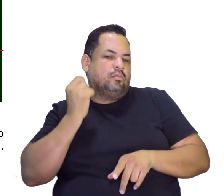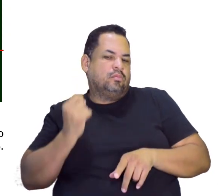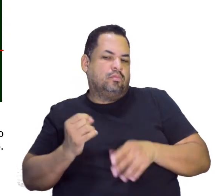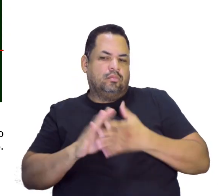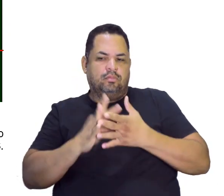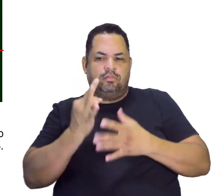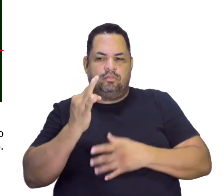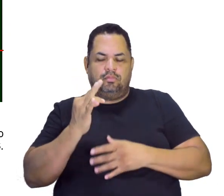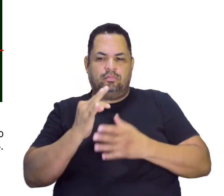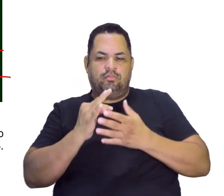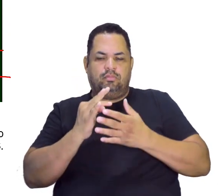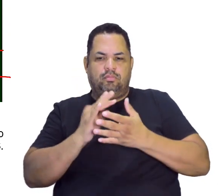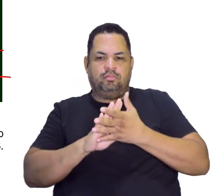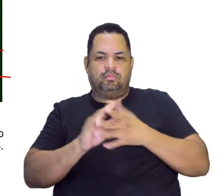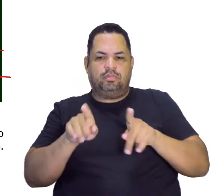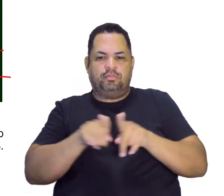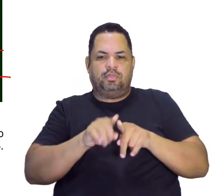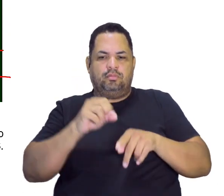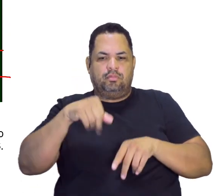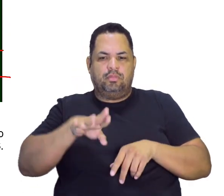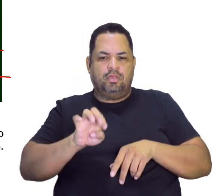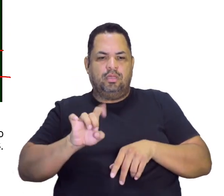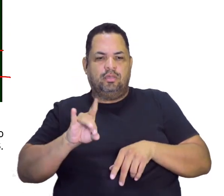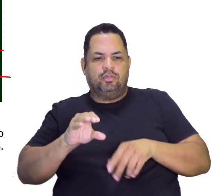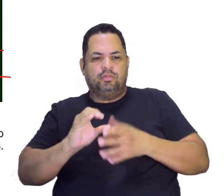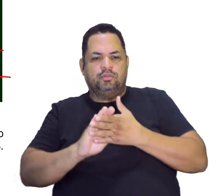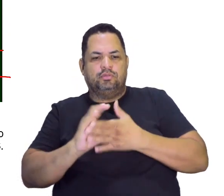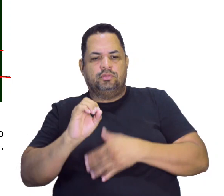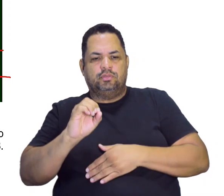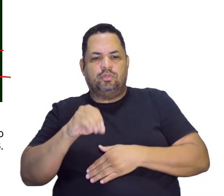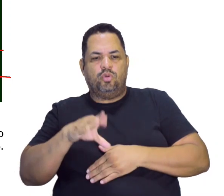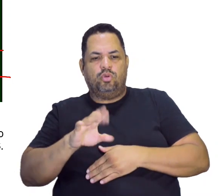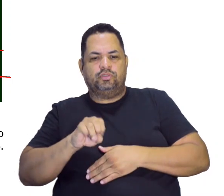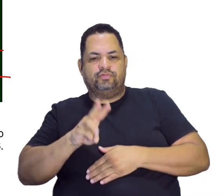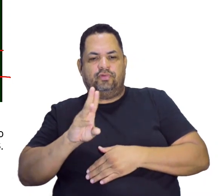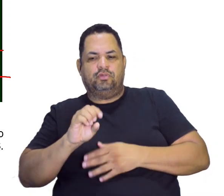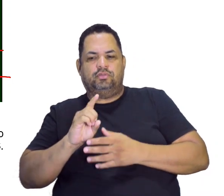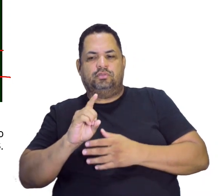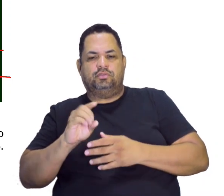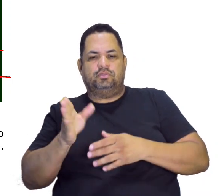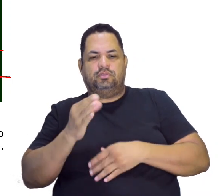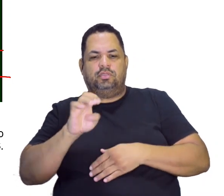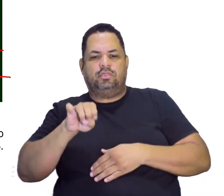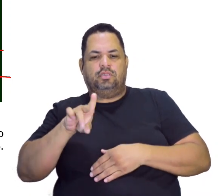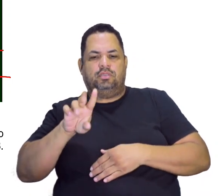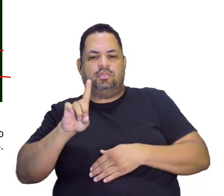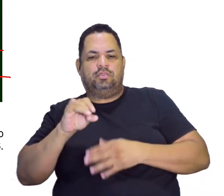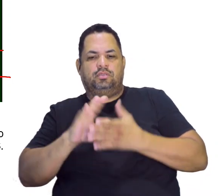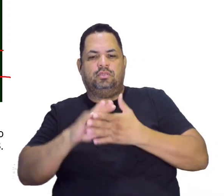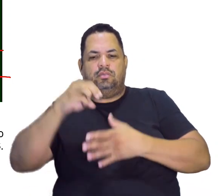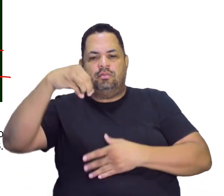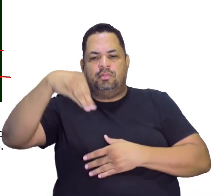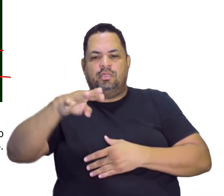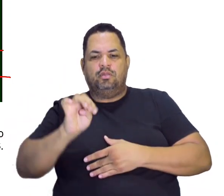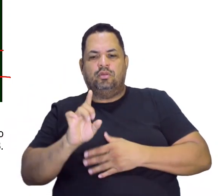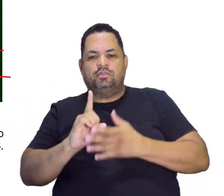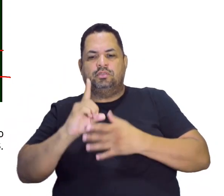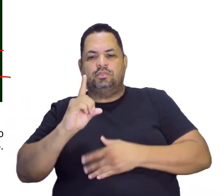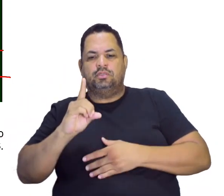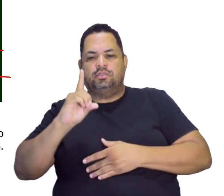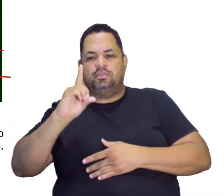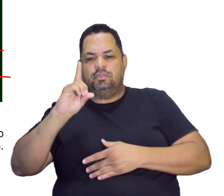com Mário de Andrade Oswald de Andrade e menot del